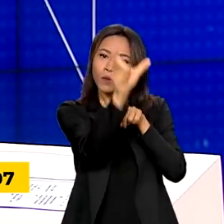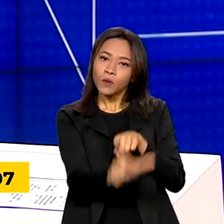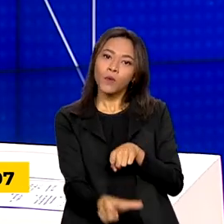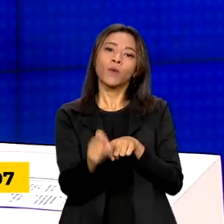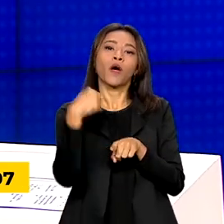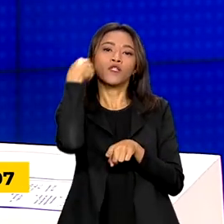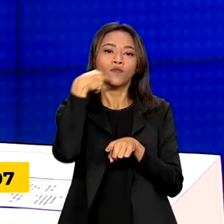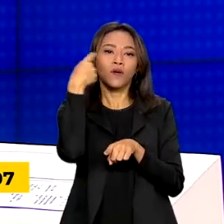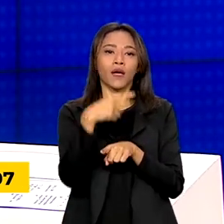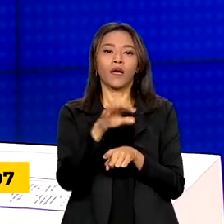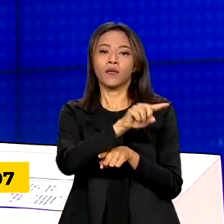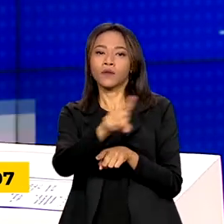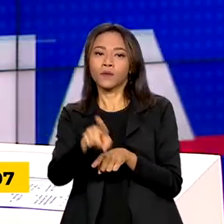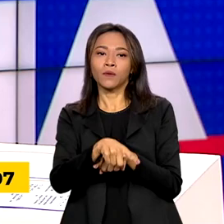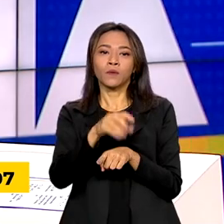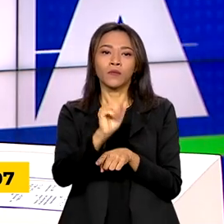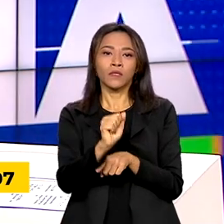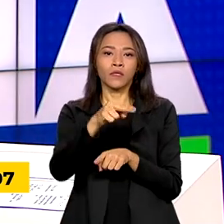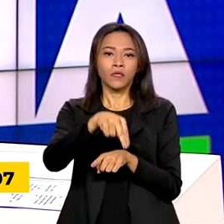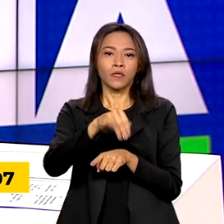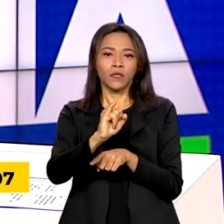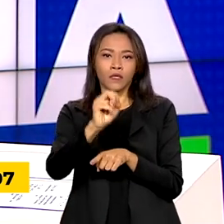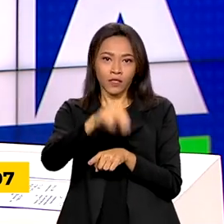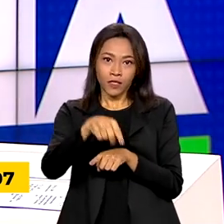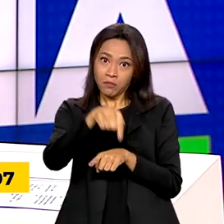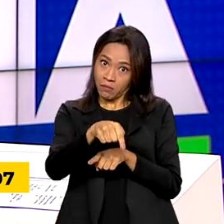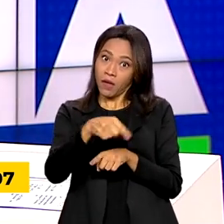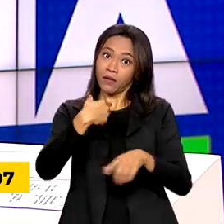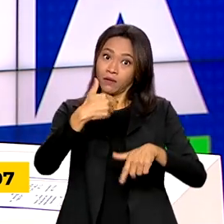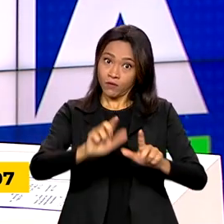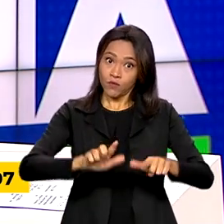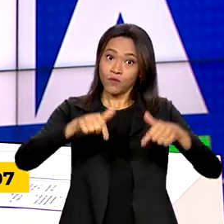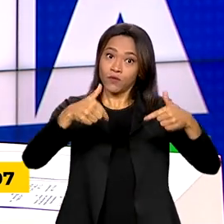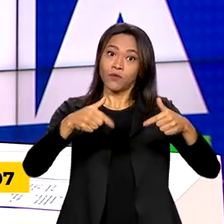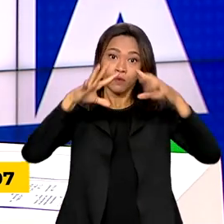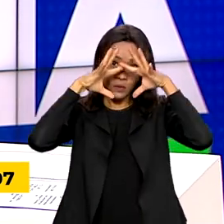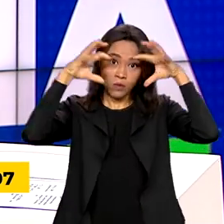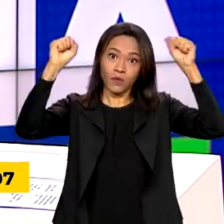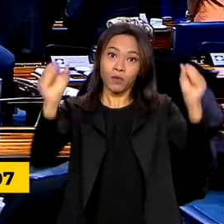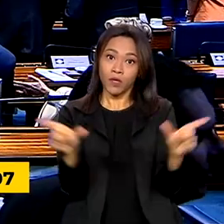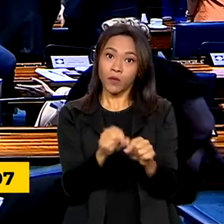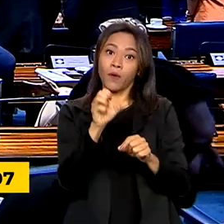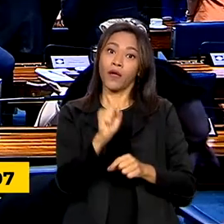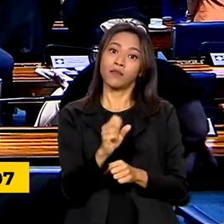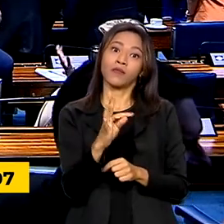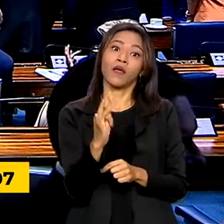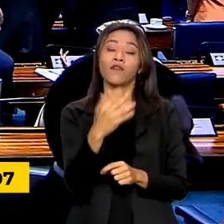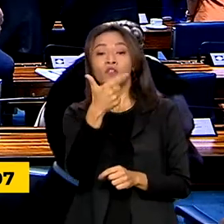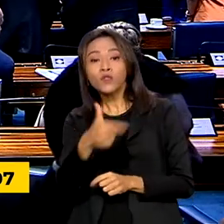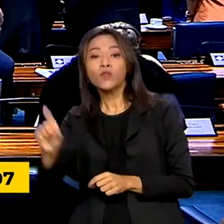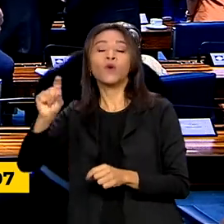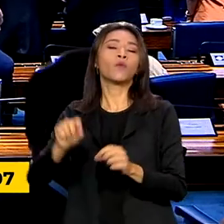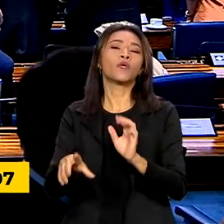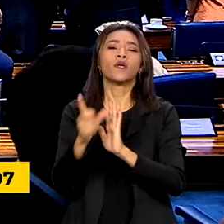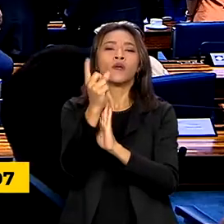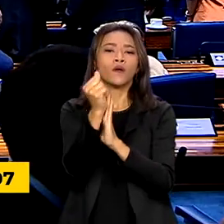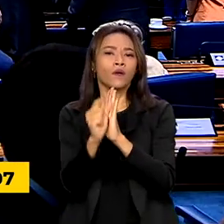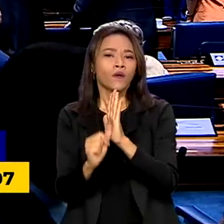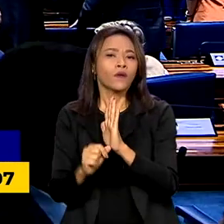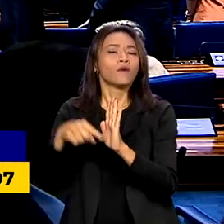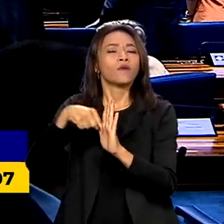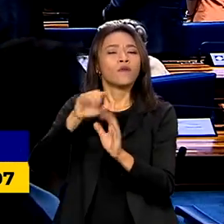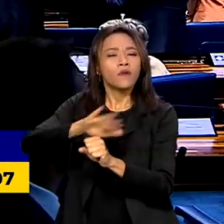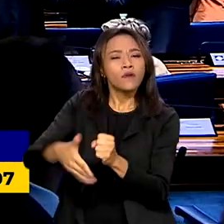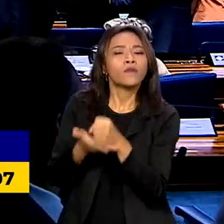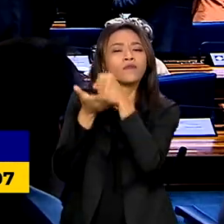Zanin para o Supremo Tribunal Federal e o novo regime fiscal sustentável. Como o Senado fez alterações na versão